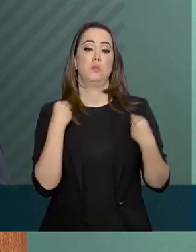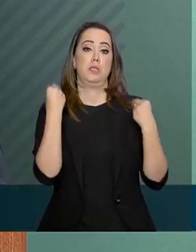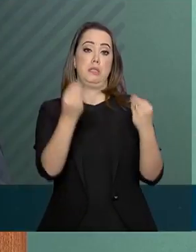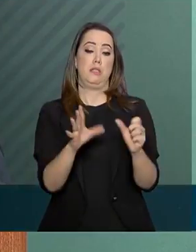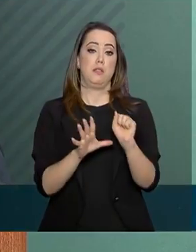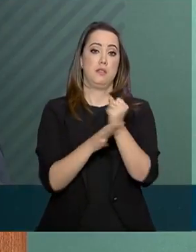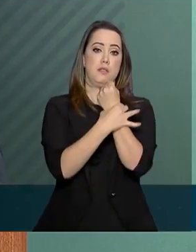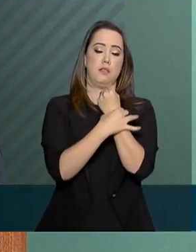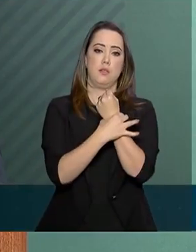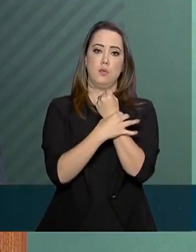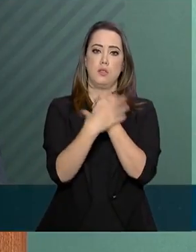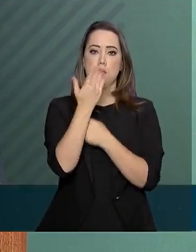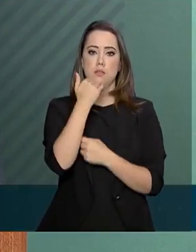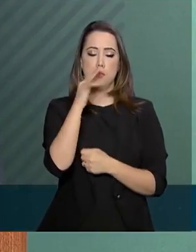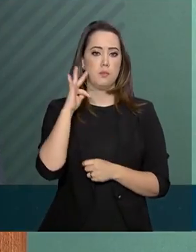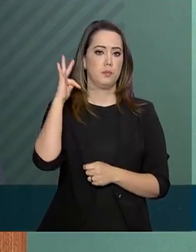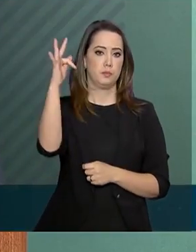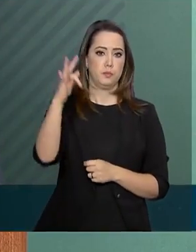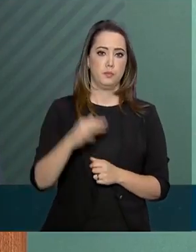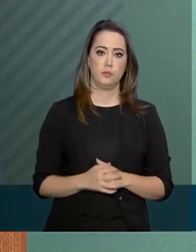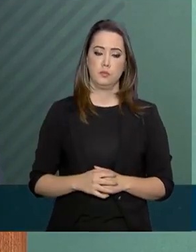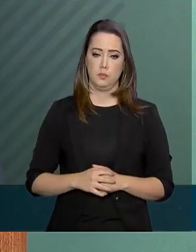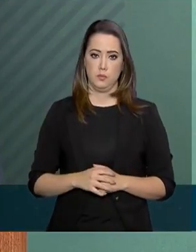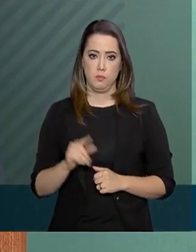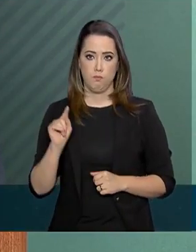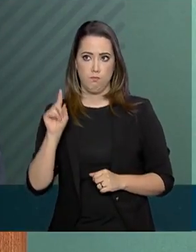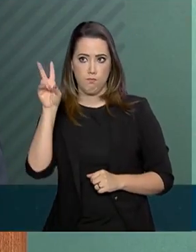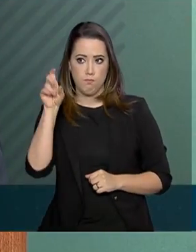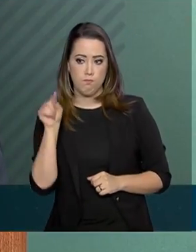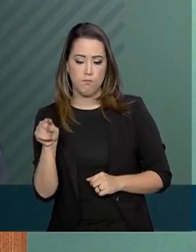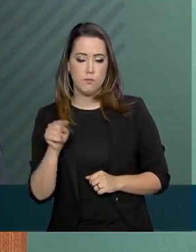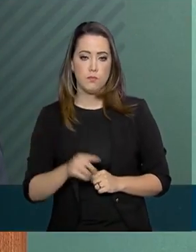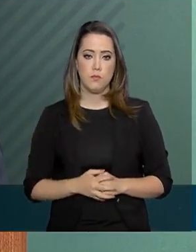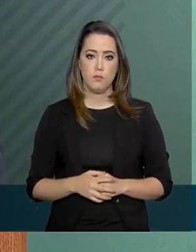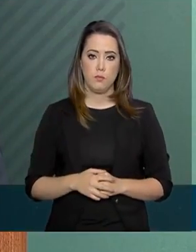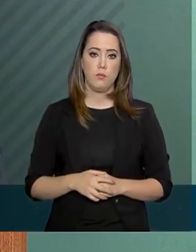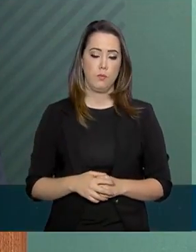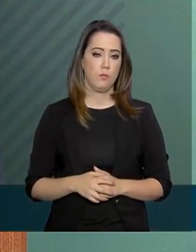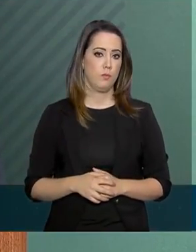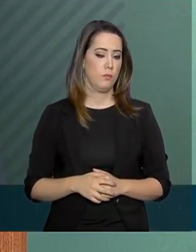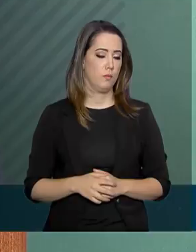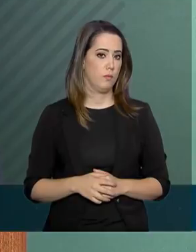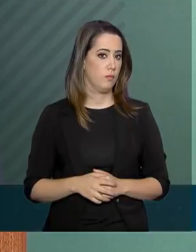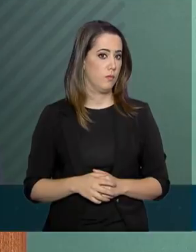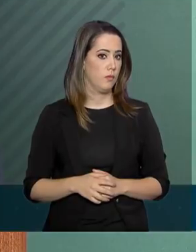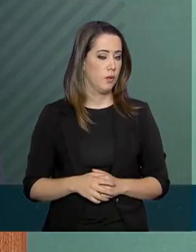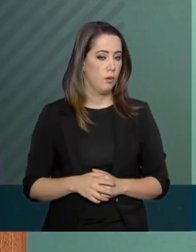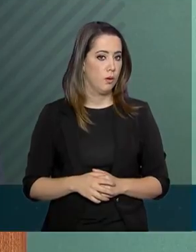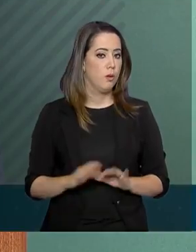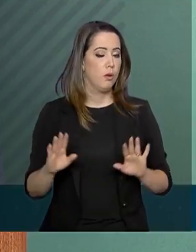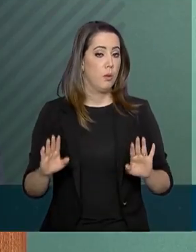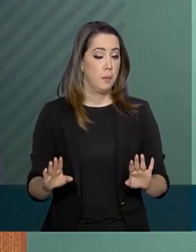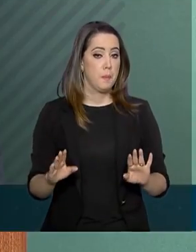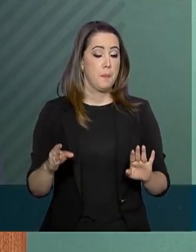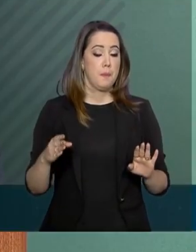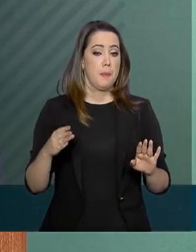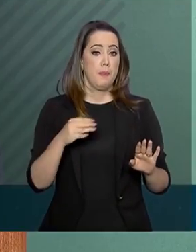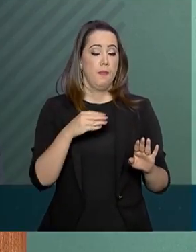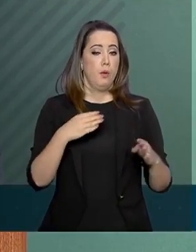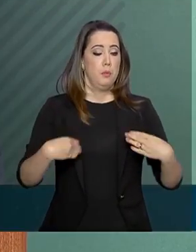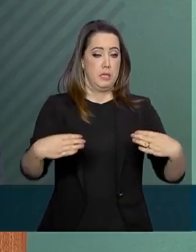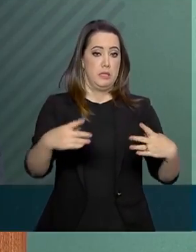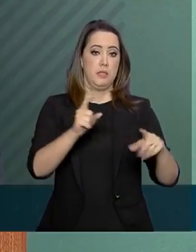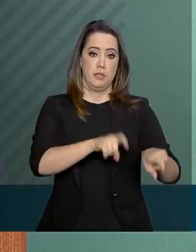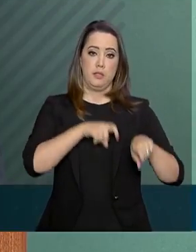alimentar no futuro fecha aspas o ministério da agricultura enfatiza que entre os fatores